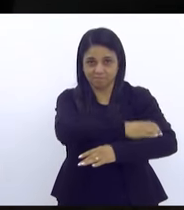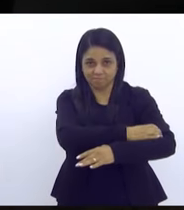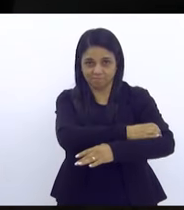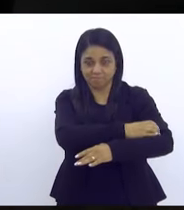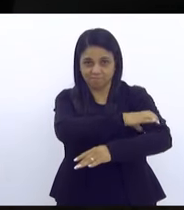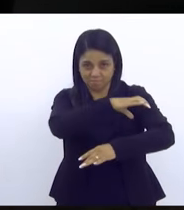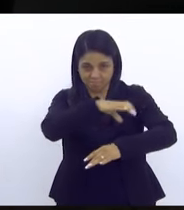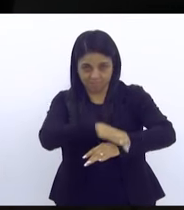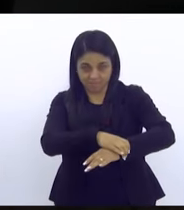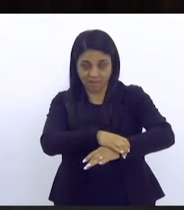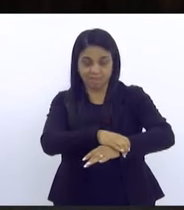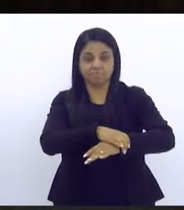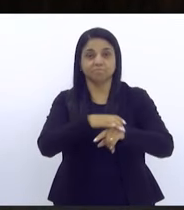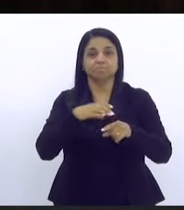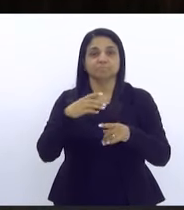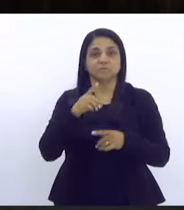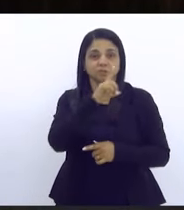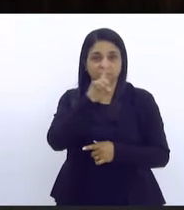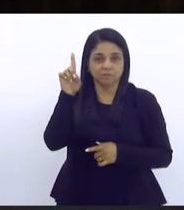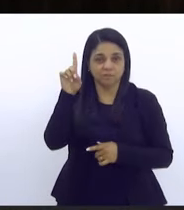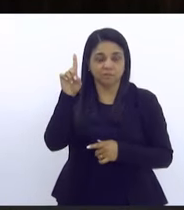Cidade Nova.